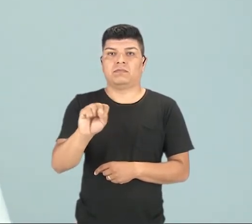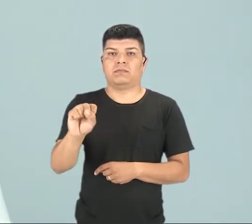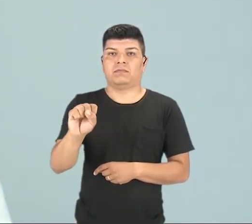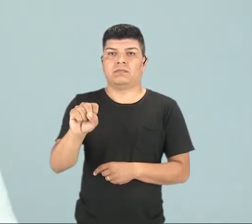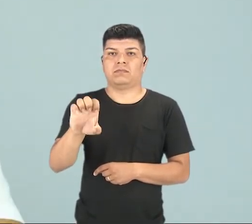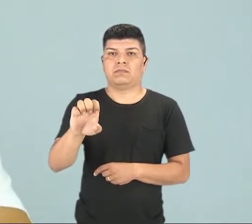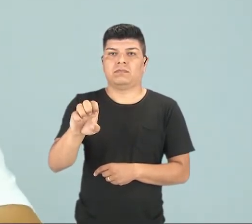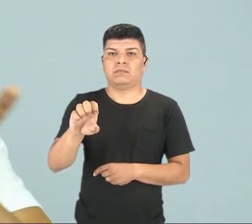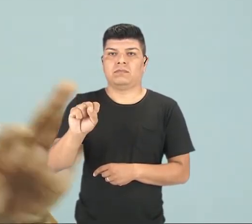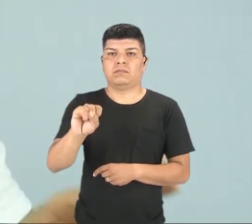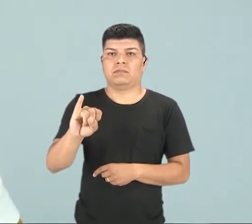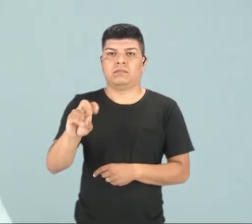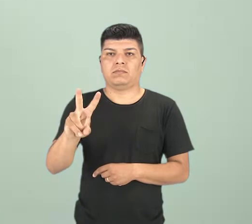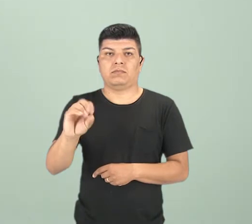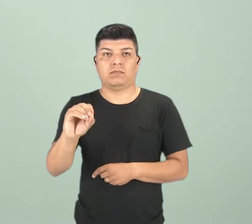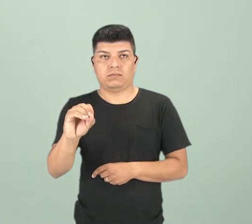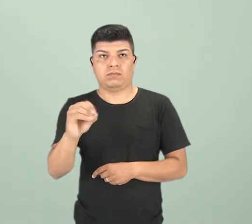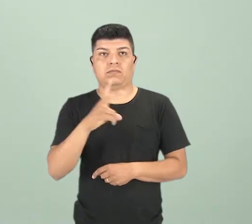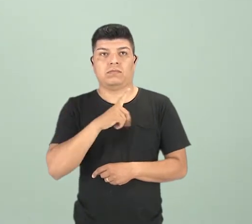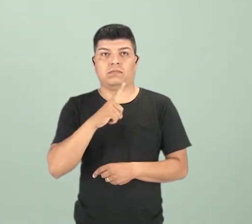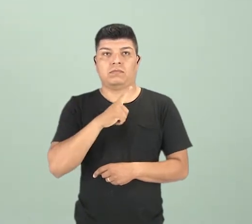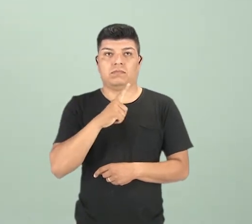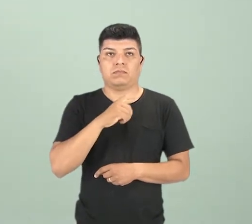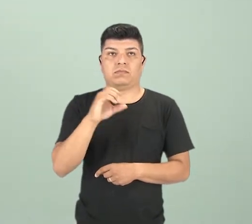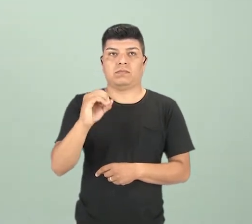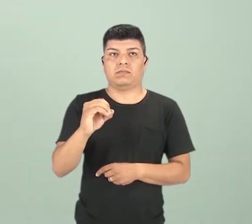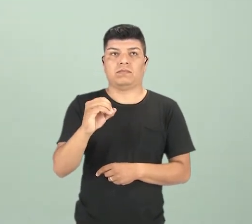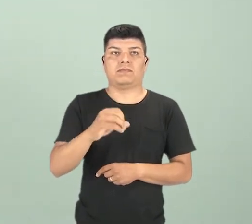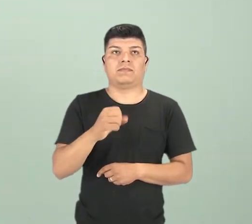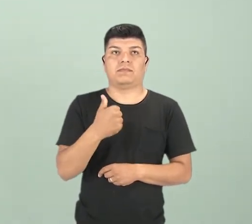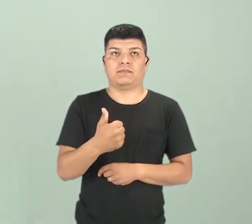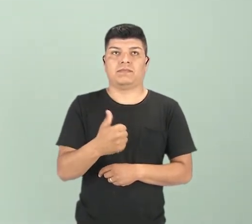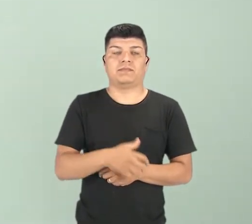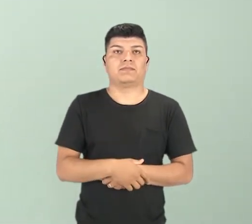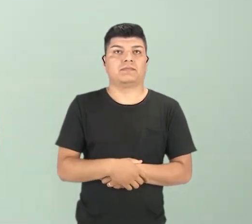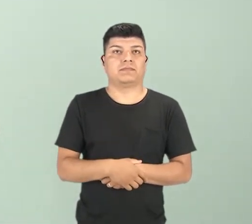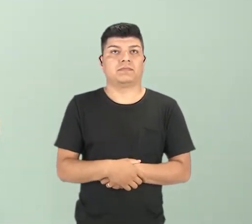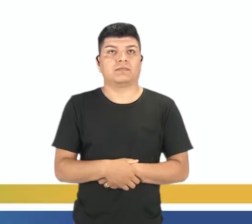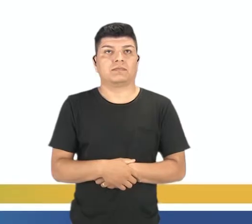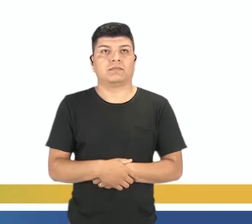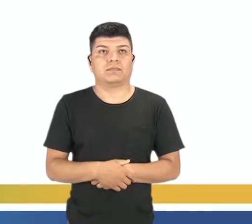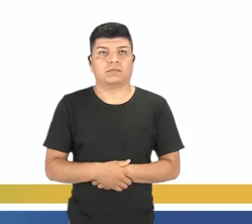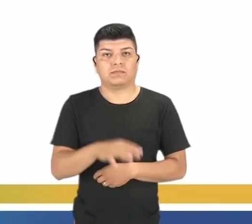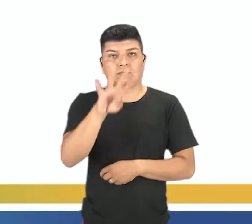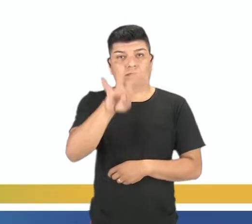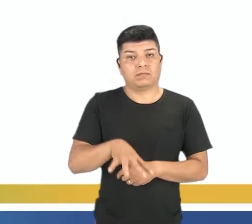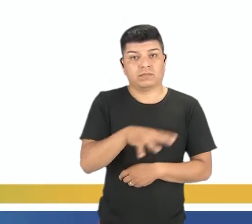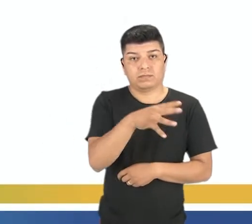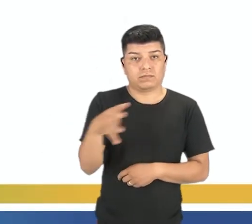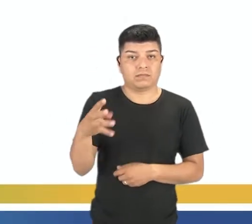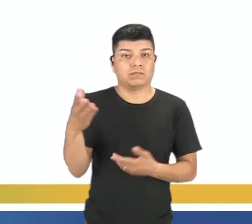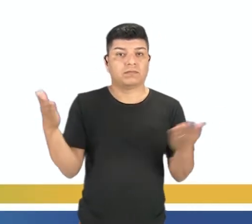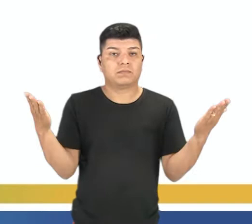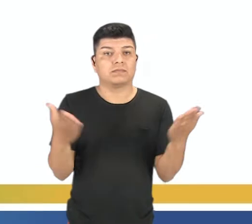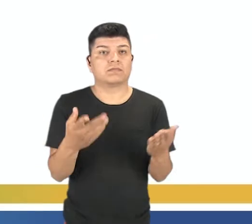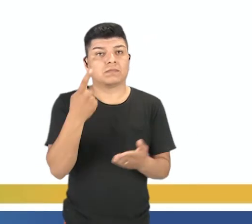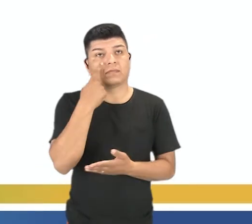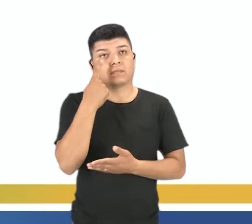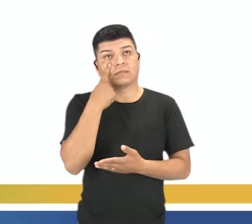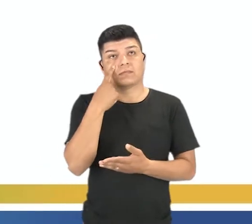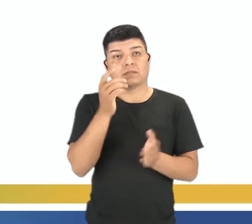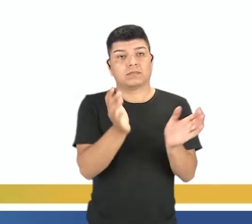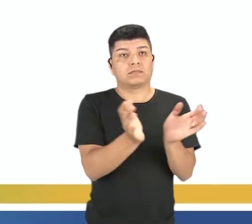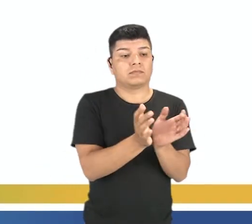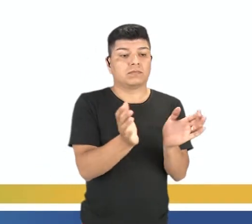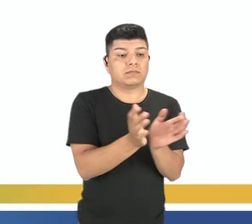né, os antígenos, então eu vou ter o sistema O, tá? Então vamos a esse quadro aqui, ó. Vocês percebem, eu tenho um